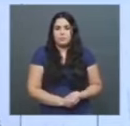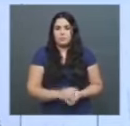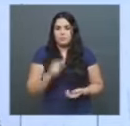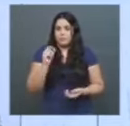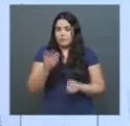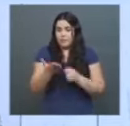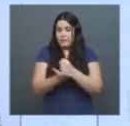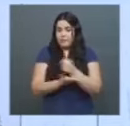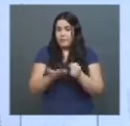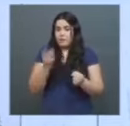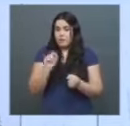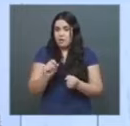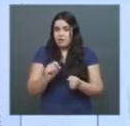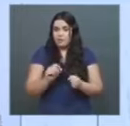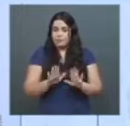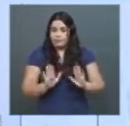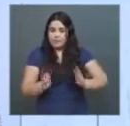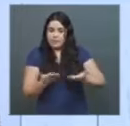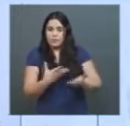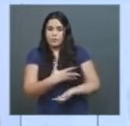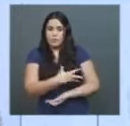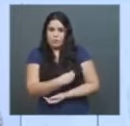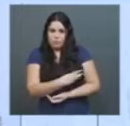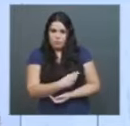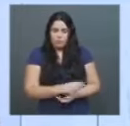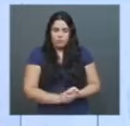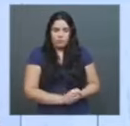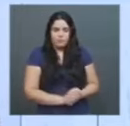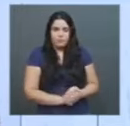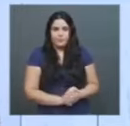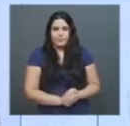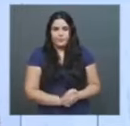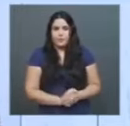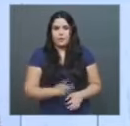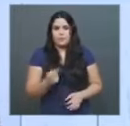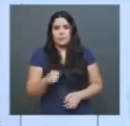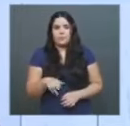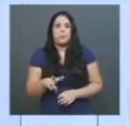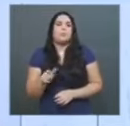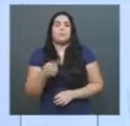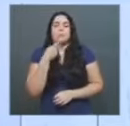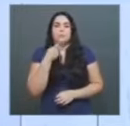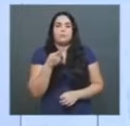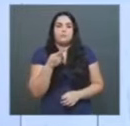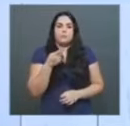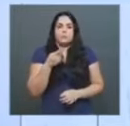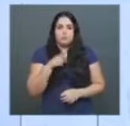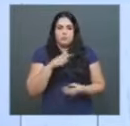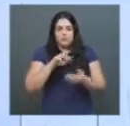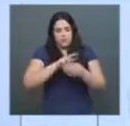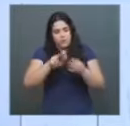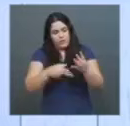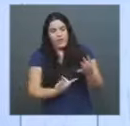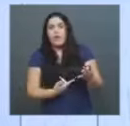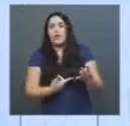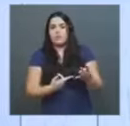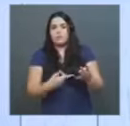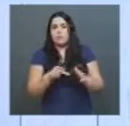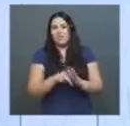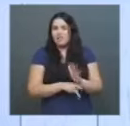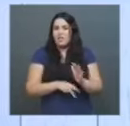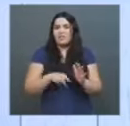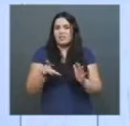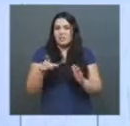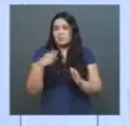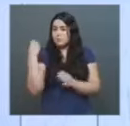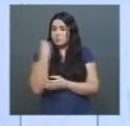base é o incentivo ao aleitamento materno, que enfim, a Paula comentou. Então, tem várias ações nacionais e que